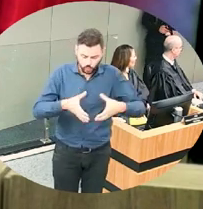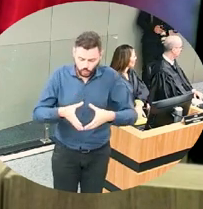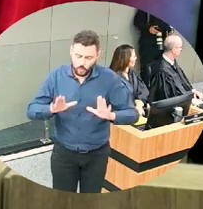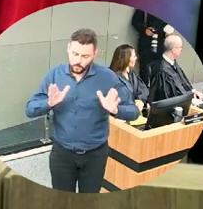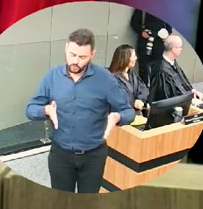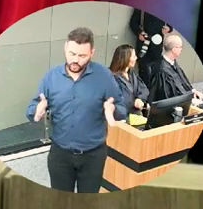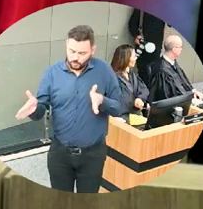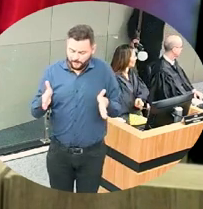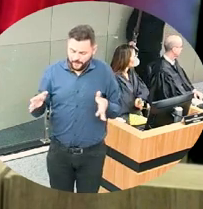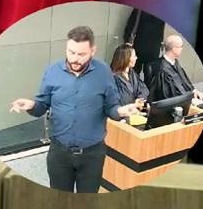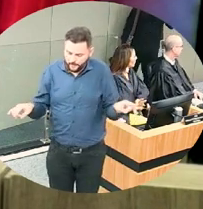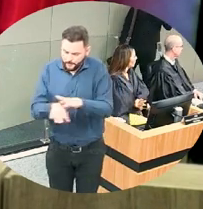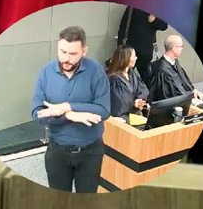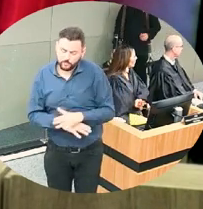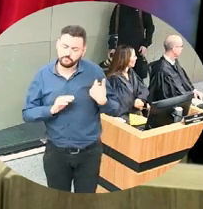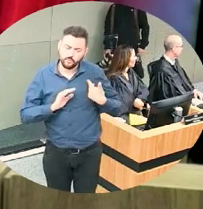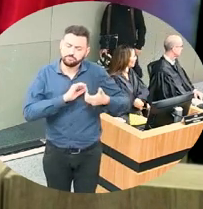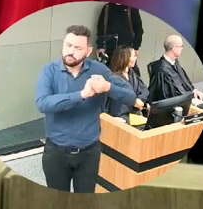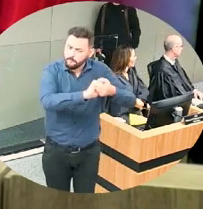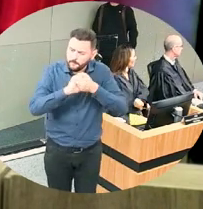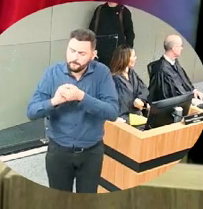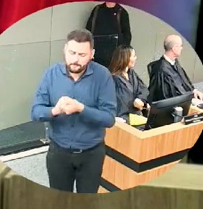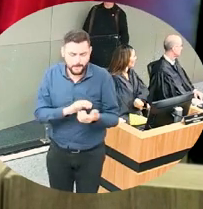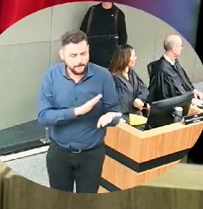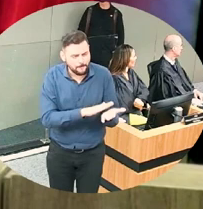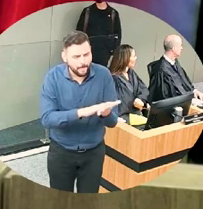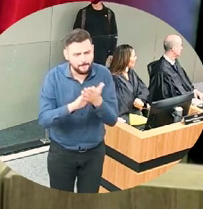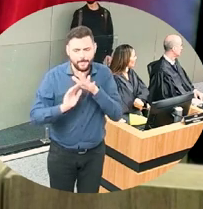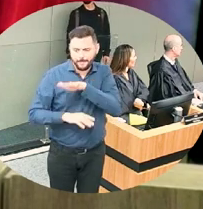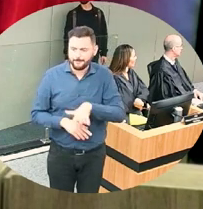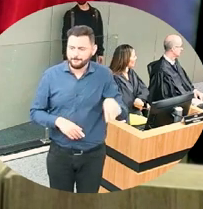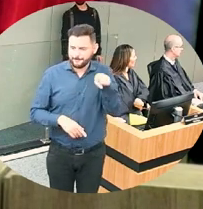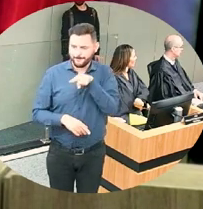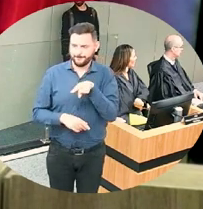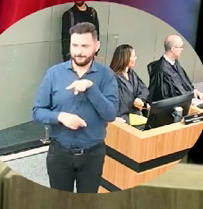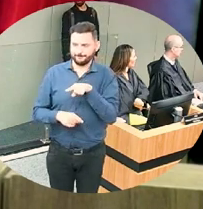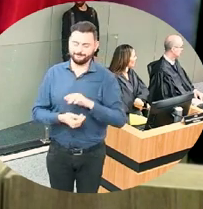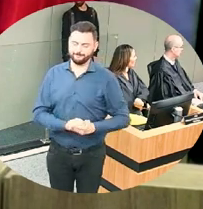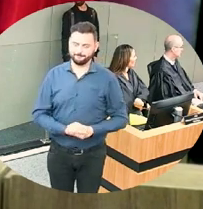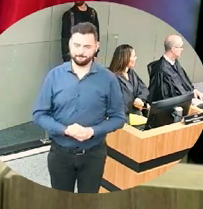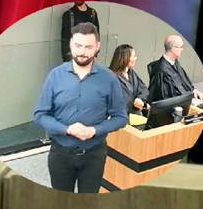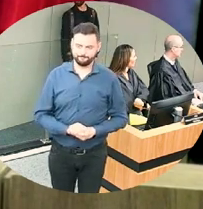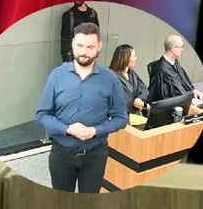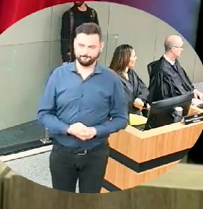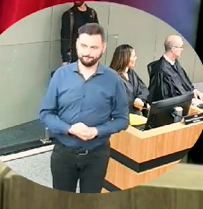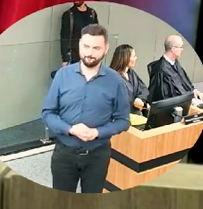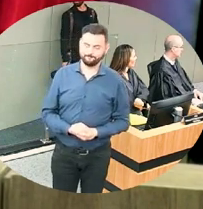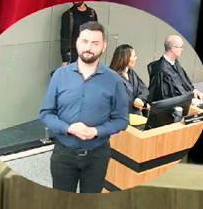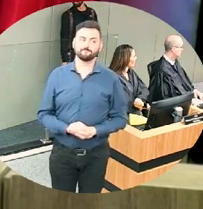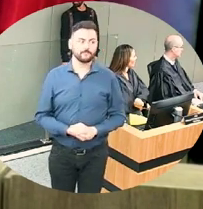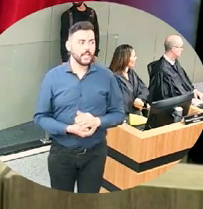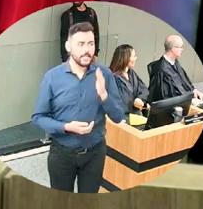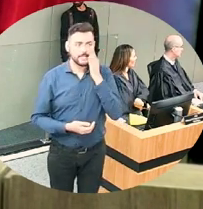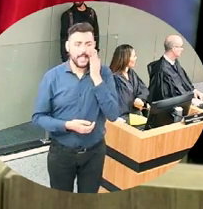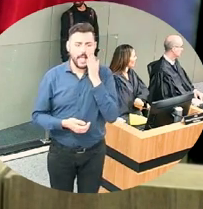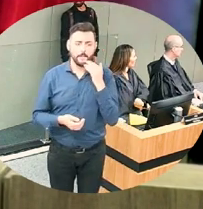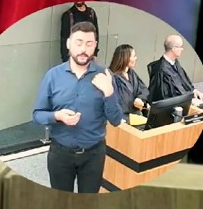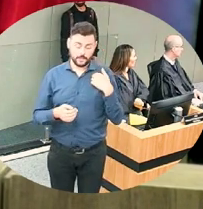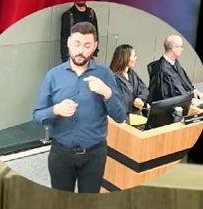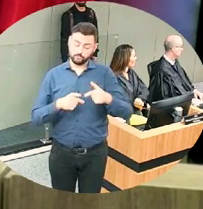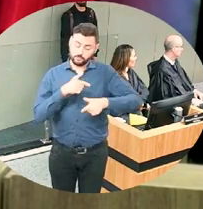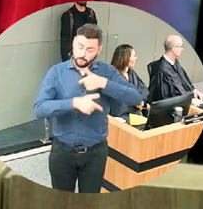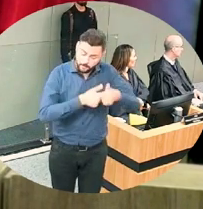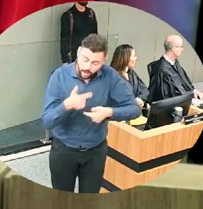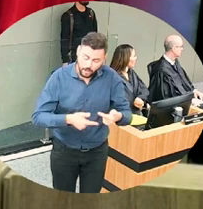Ministério Público do Trabalho pelo brilhante trabalho exercido uma administração que foi pródiga em